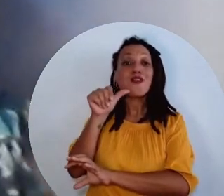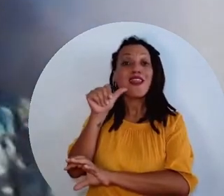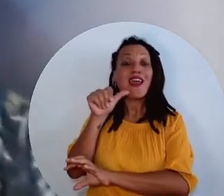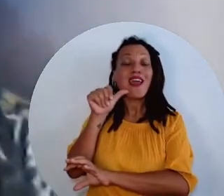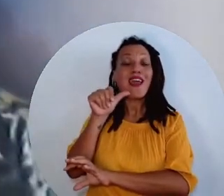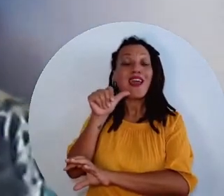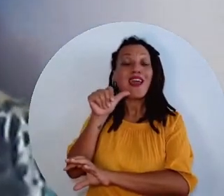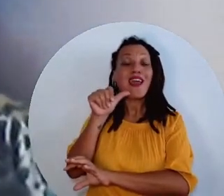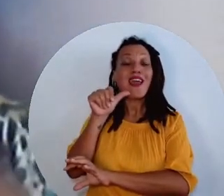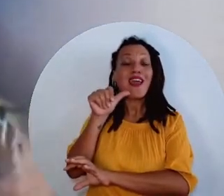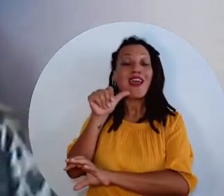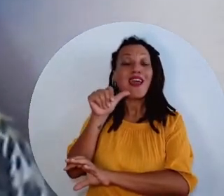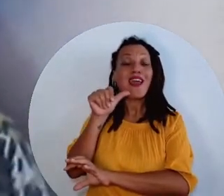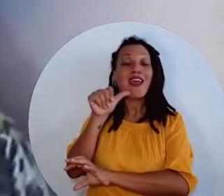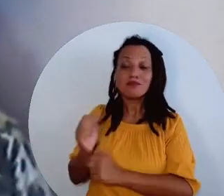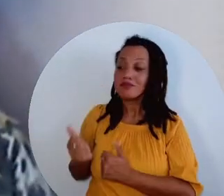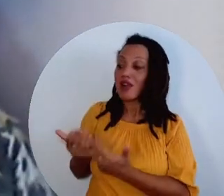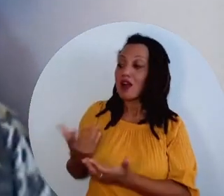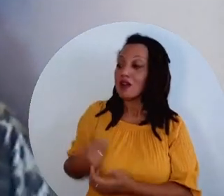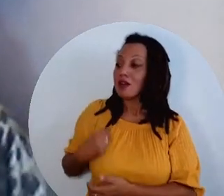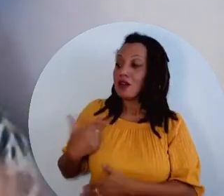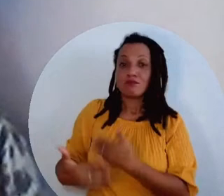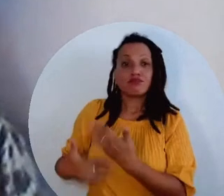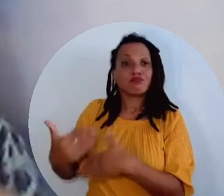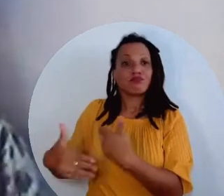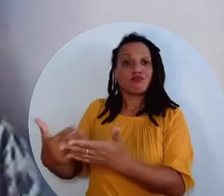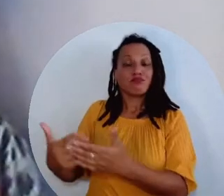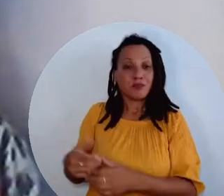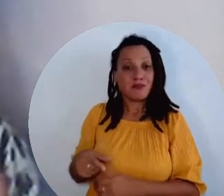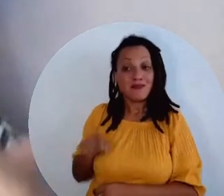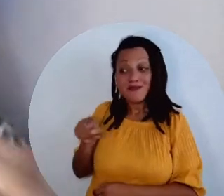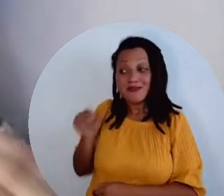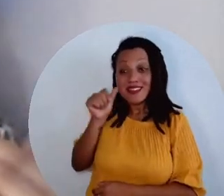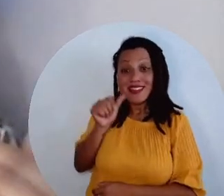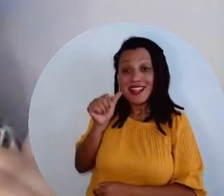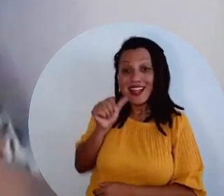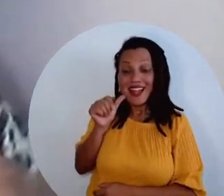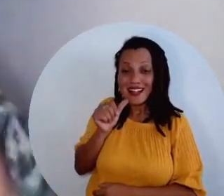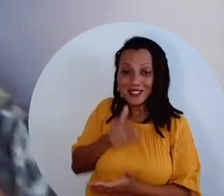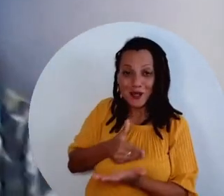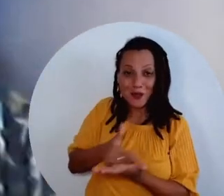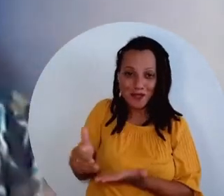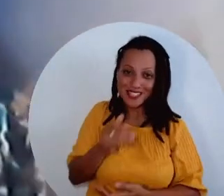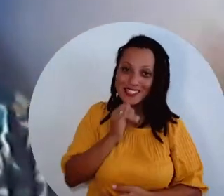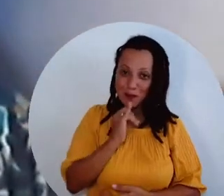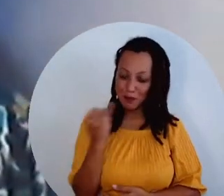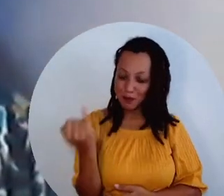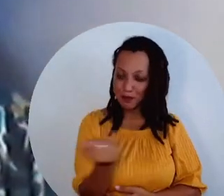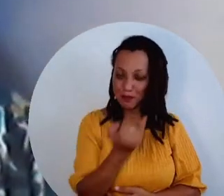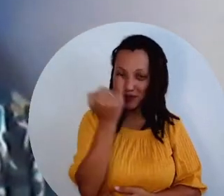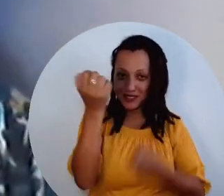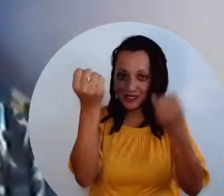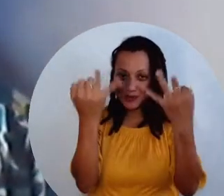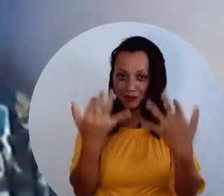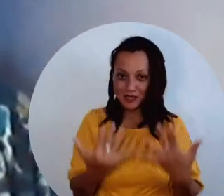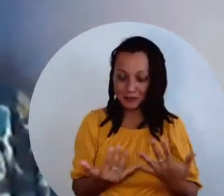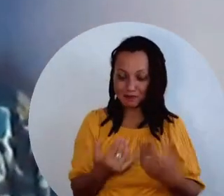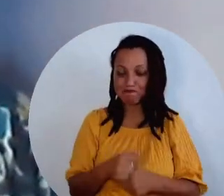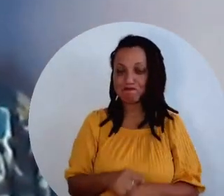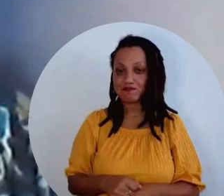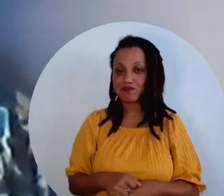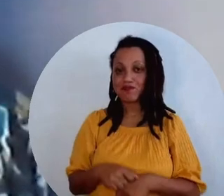acaba tendo mais liberdade de existência. E aí, elas começam a... Primeiro, importante dizer,